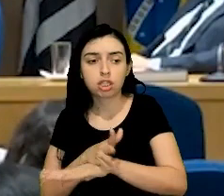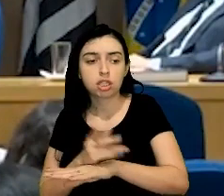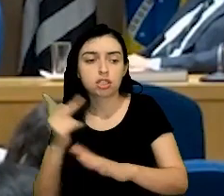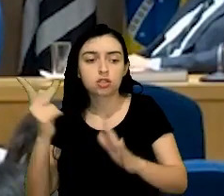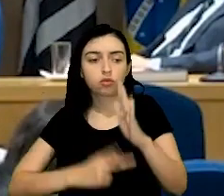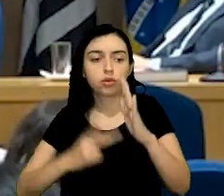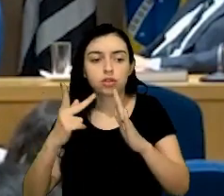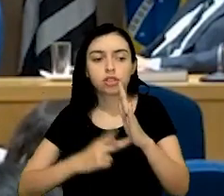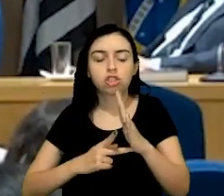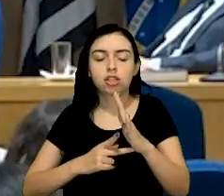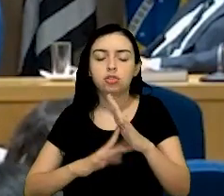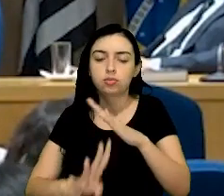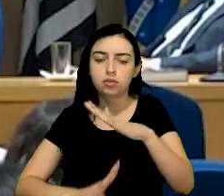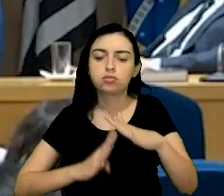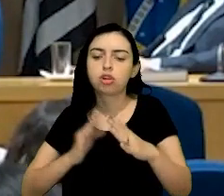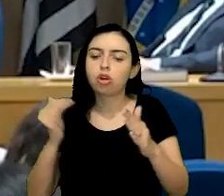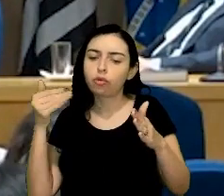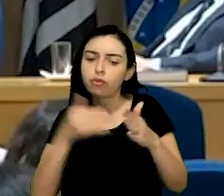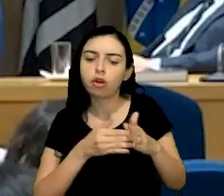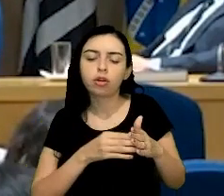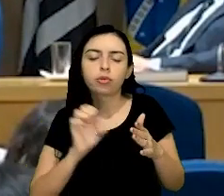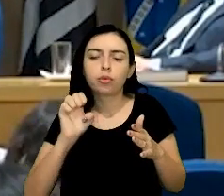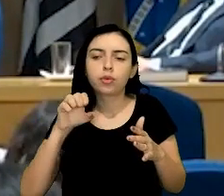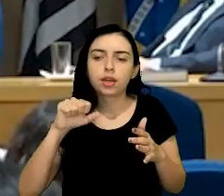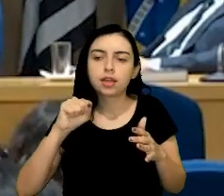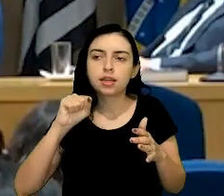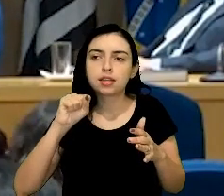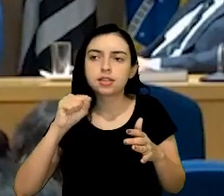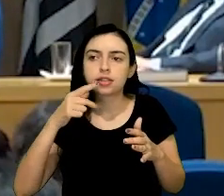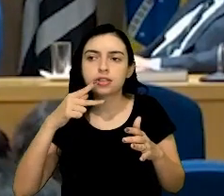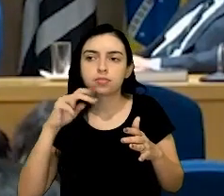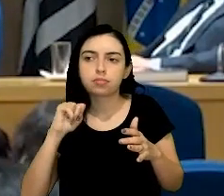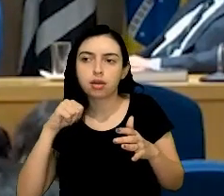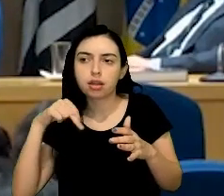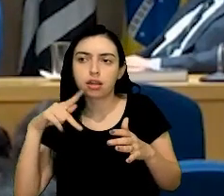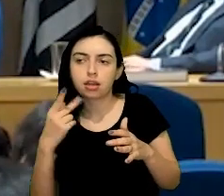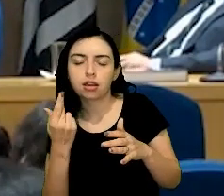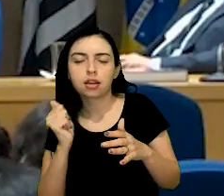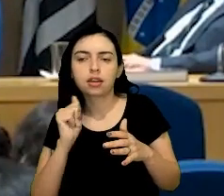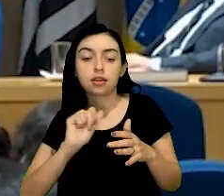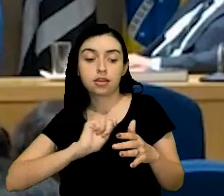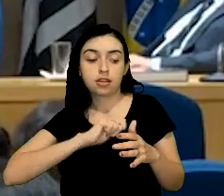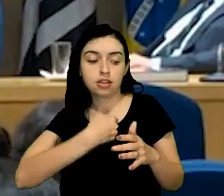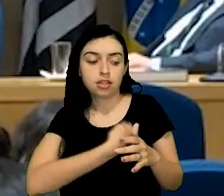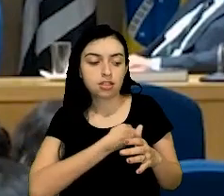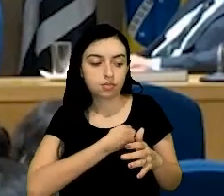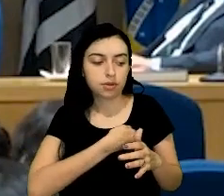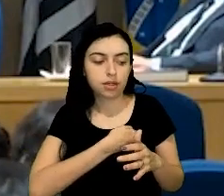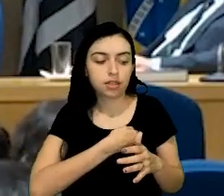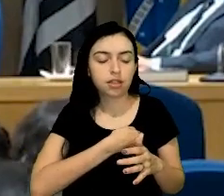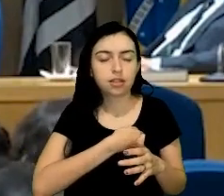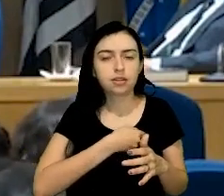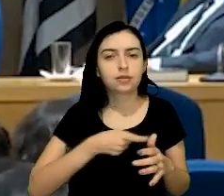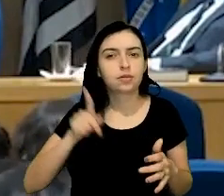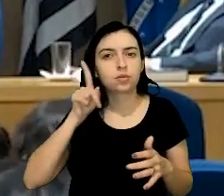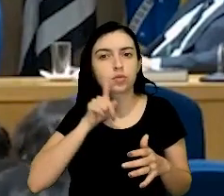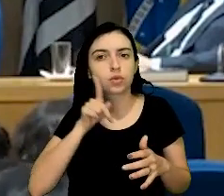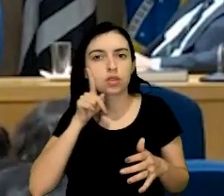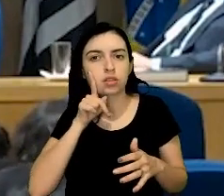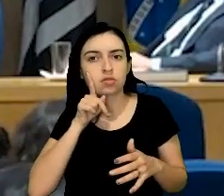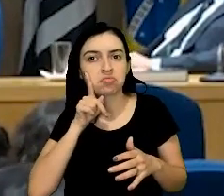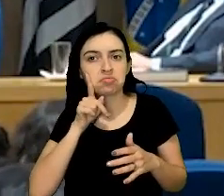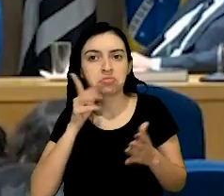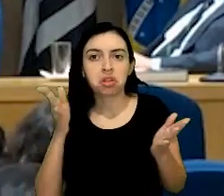destino Espanha, Estados Unidos, outros países que não o Brasil. Mas no caso brasileiro acaba sendo